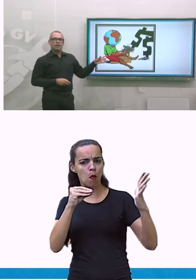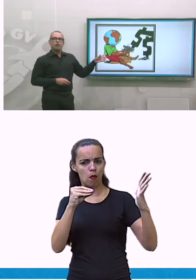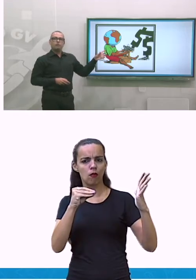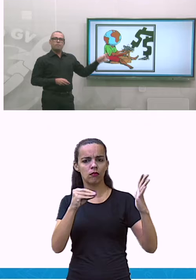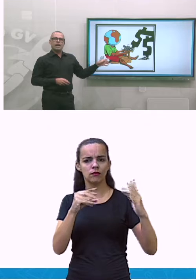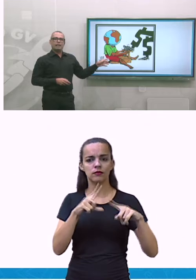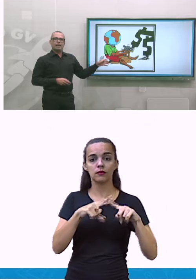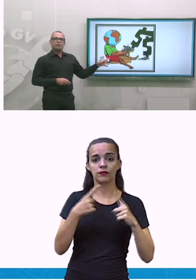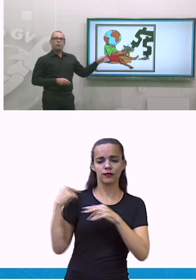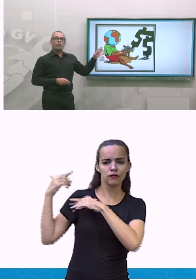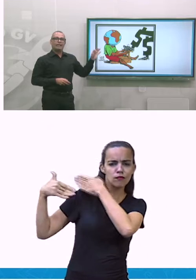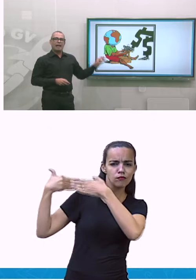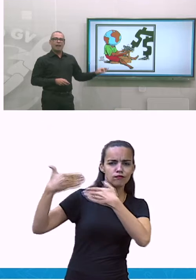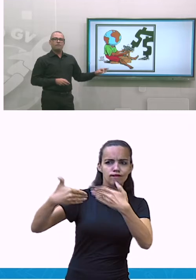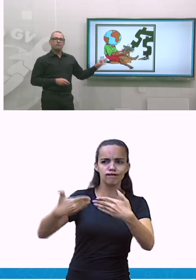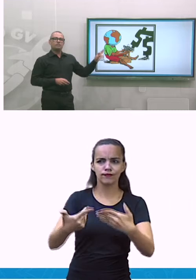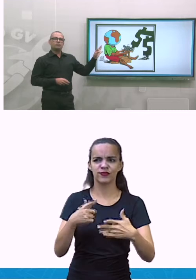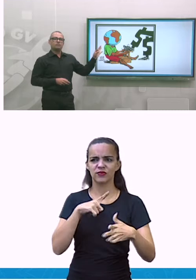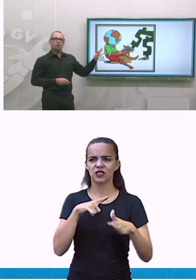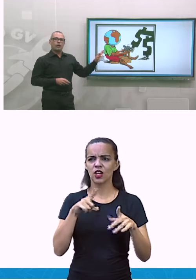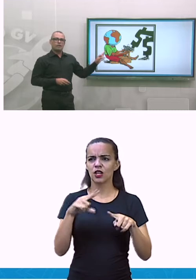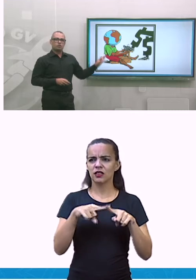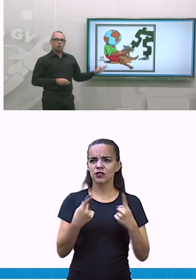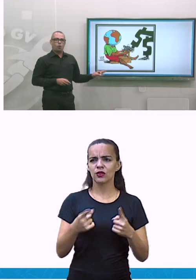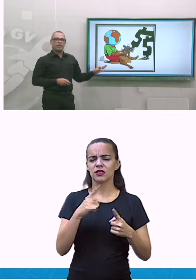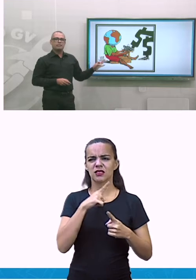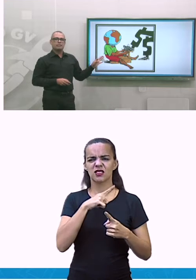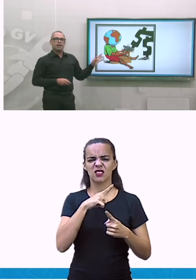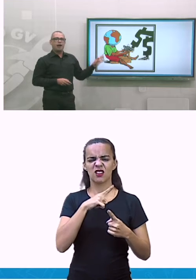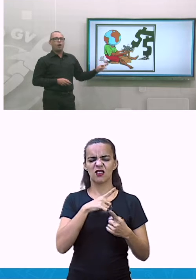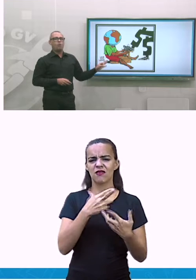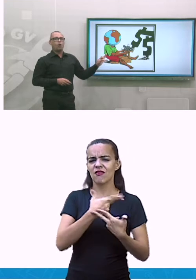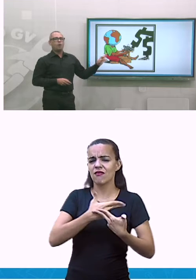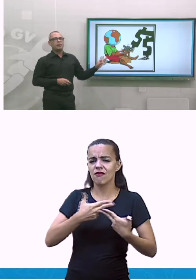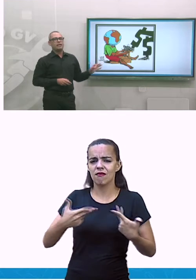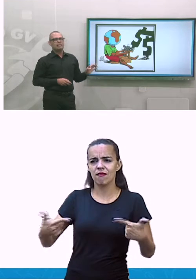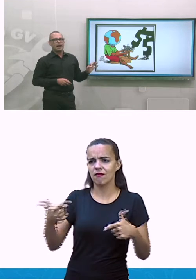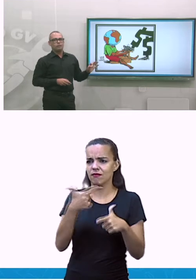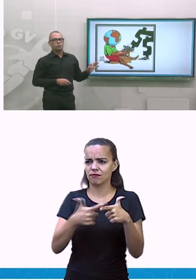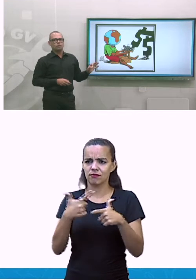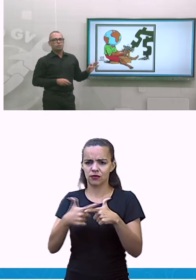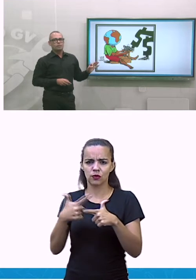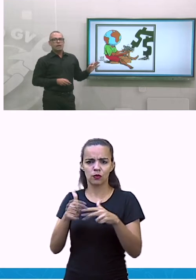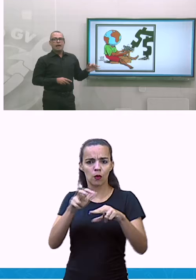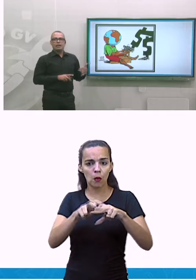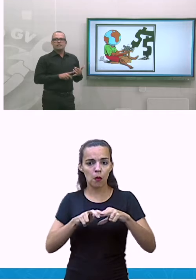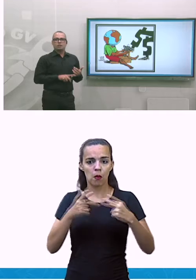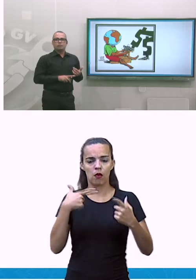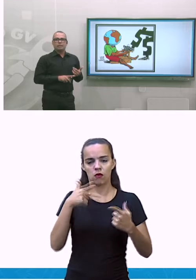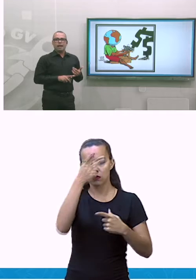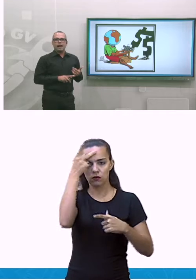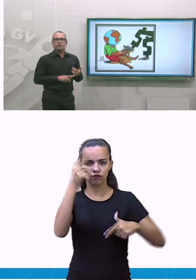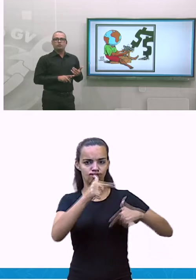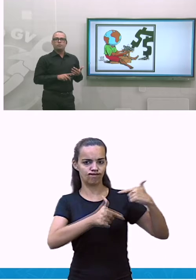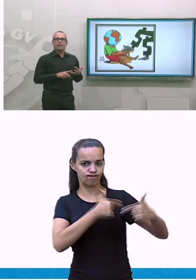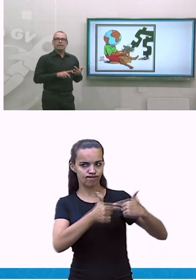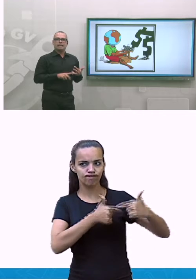riqueza, foi marcada por graves violações ao operariado. A